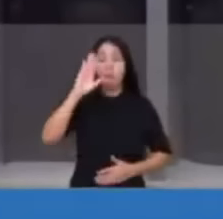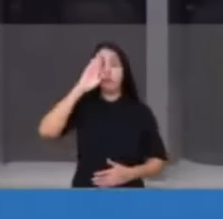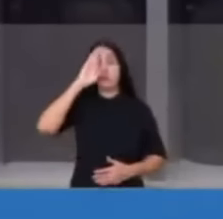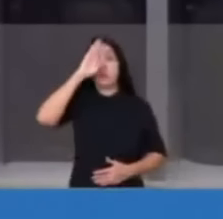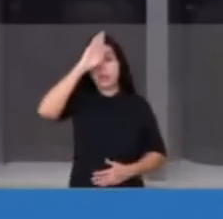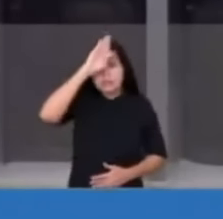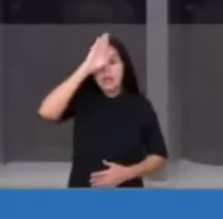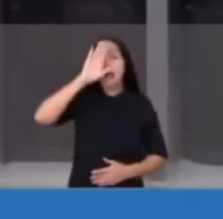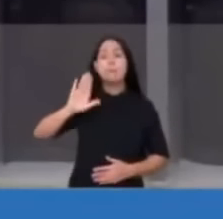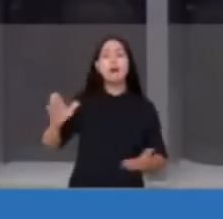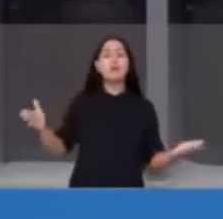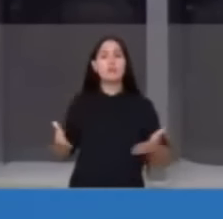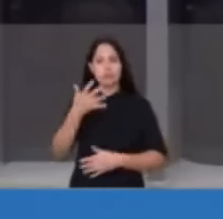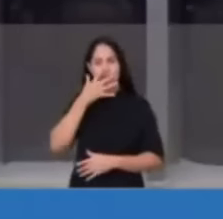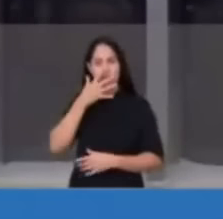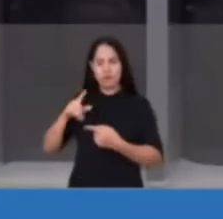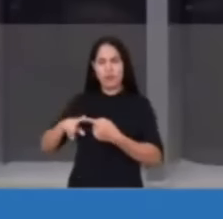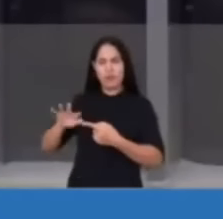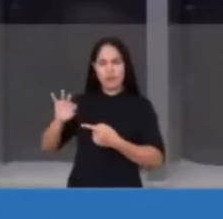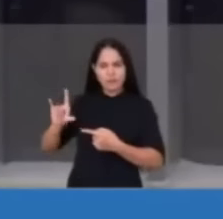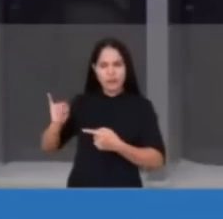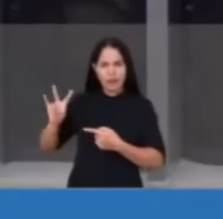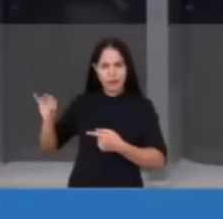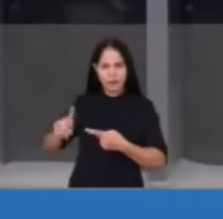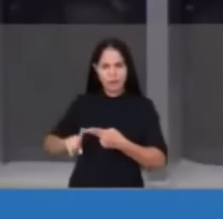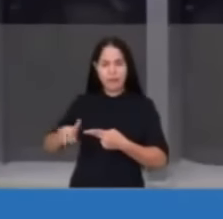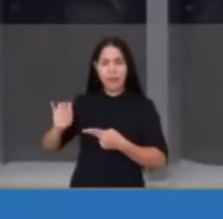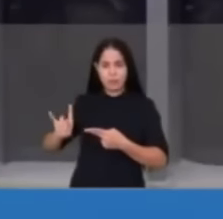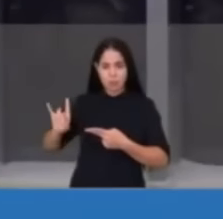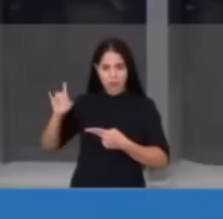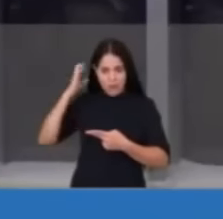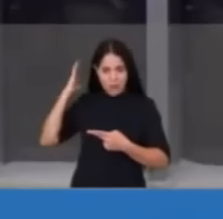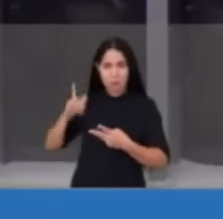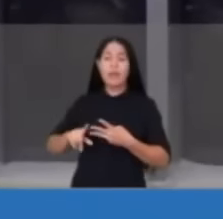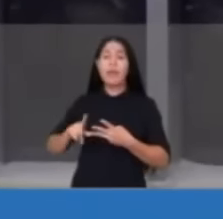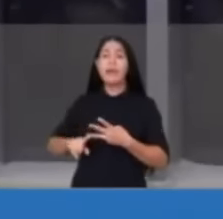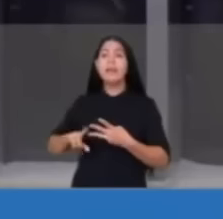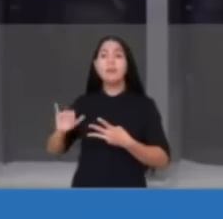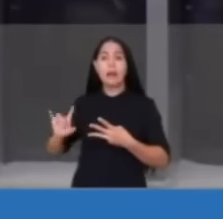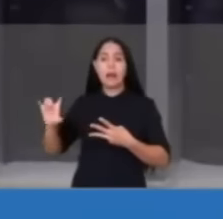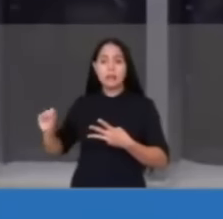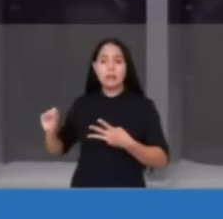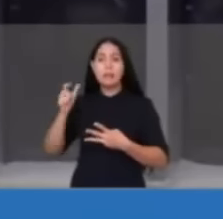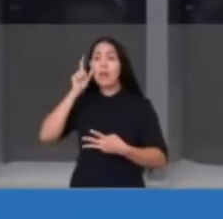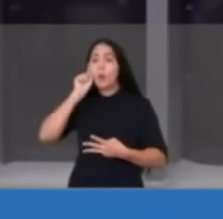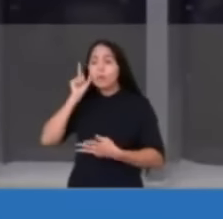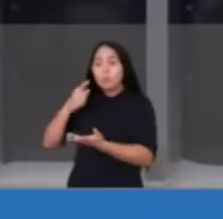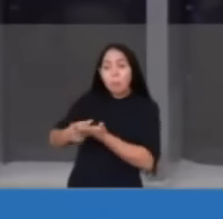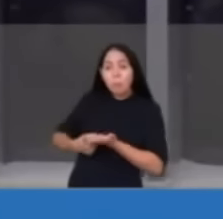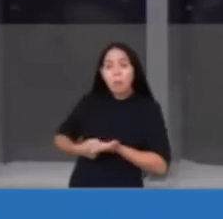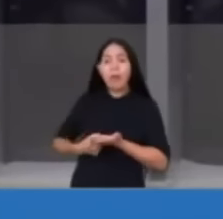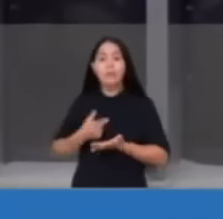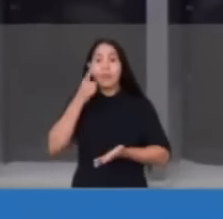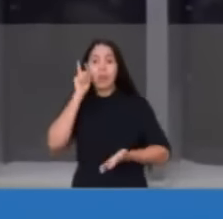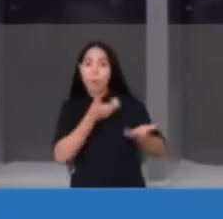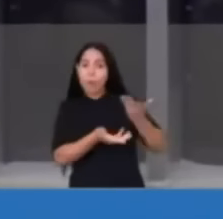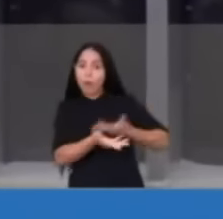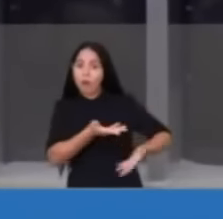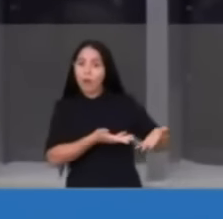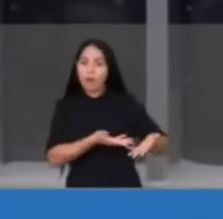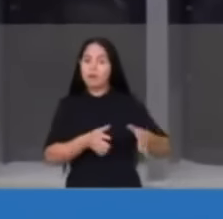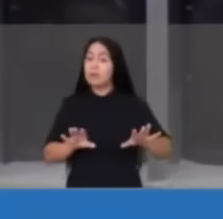bolsonaro Eduardo bolsonaro e até o Carlos bolsonaro que você viu até ontem batendo ele se acertaram e é capaz do bolsonaro